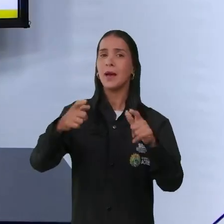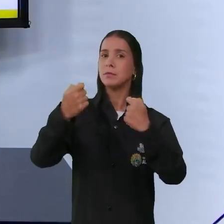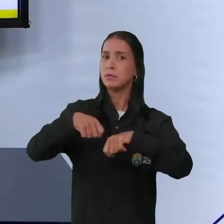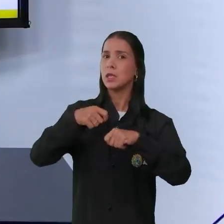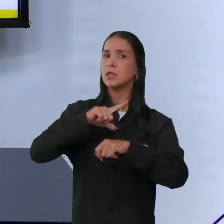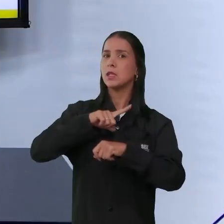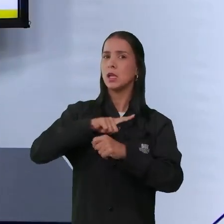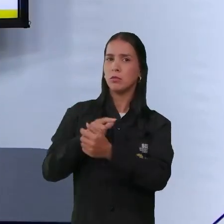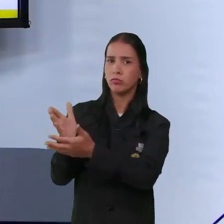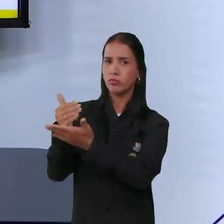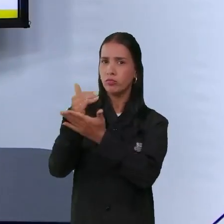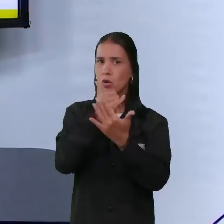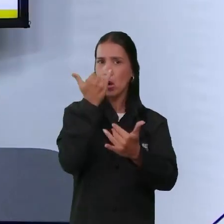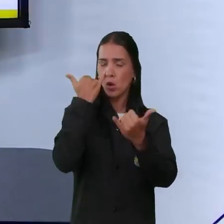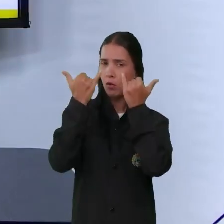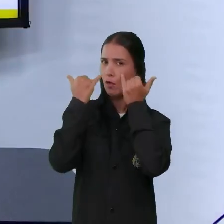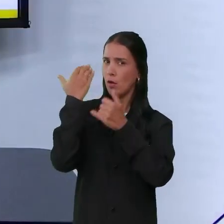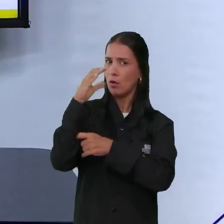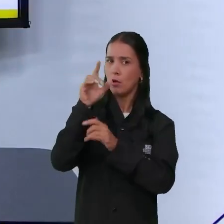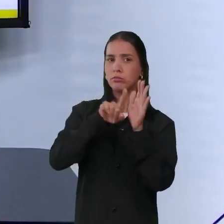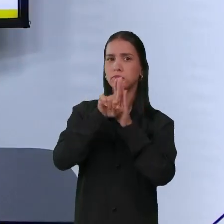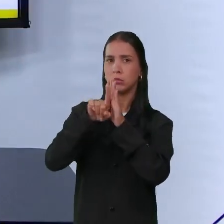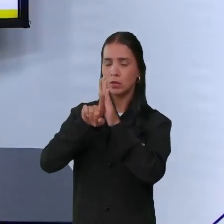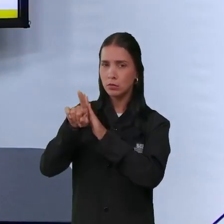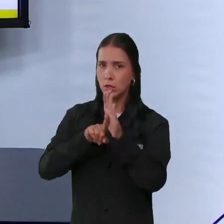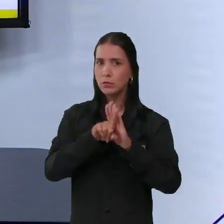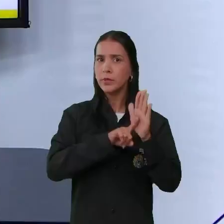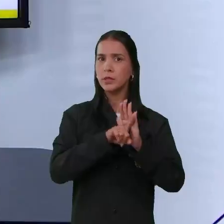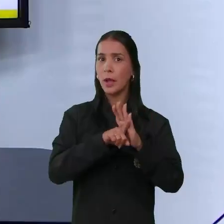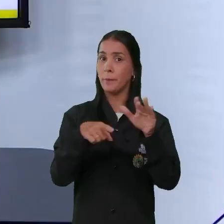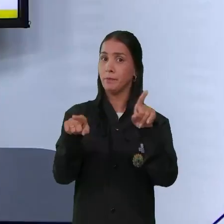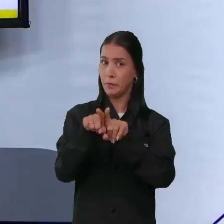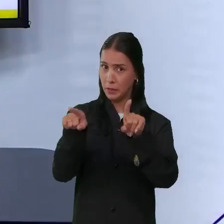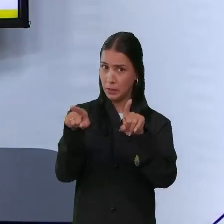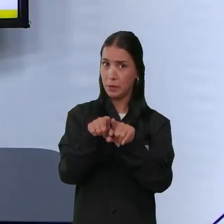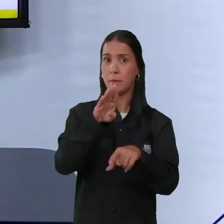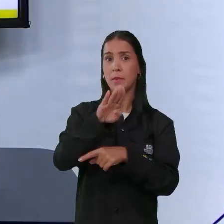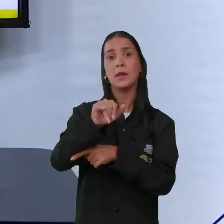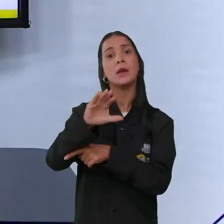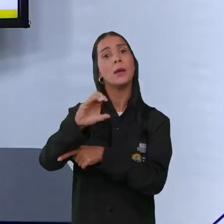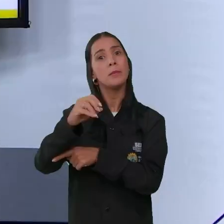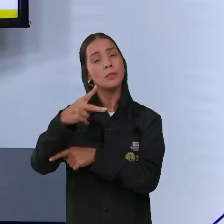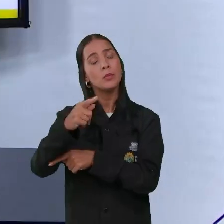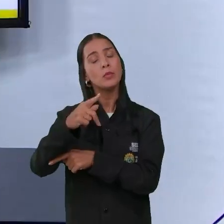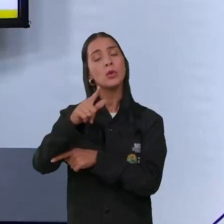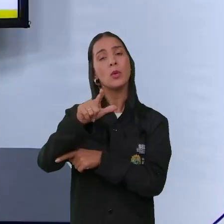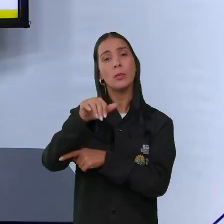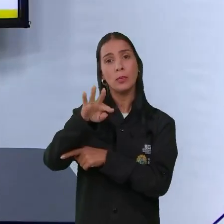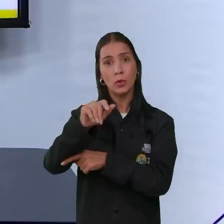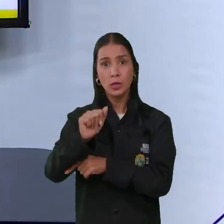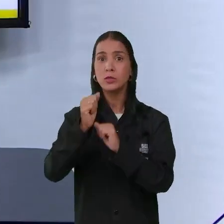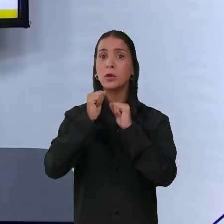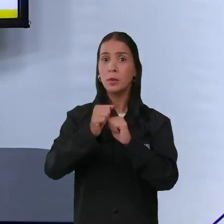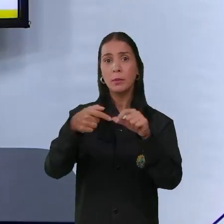em dados. E a biopolítica, então, ela pode ajudar a fornecer esses dados. Bom,